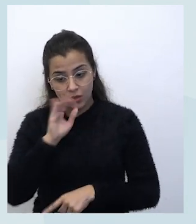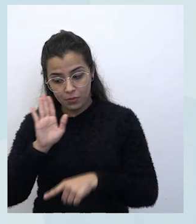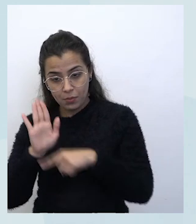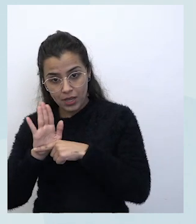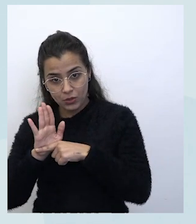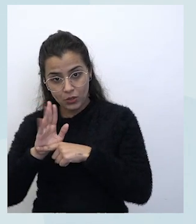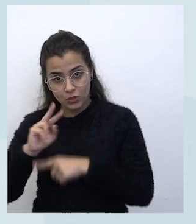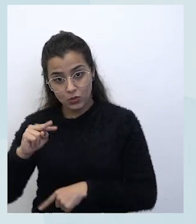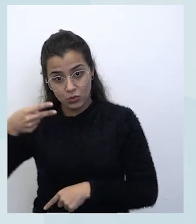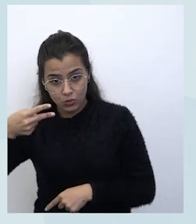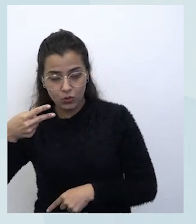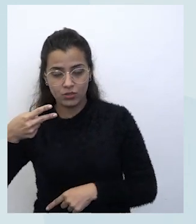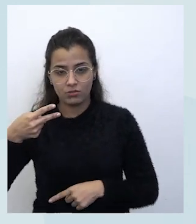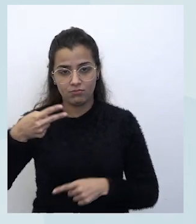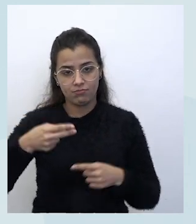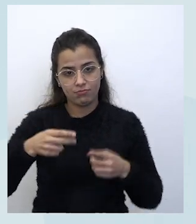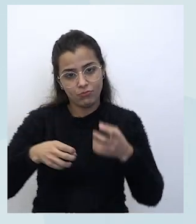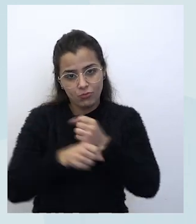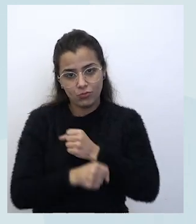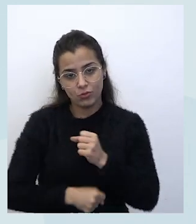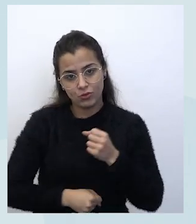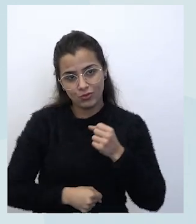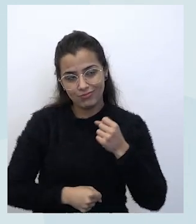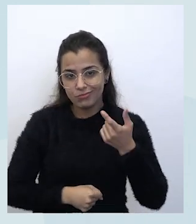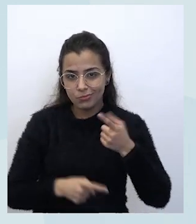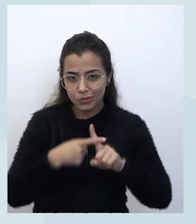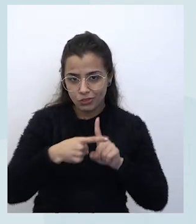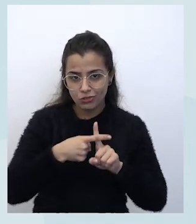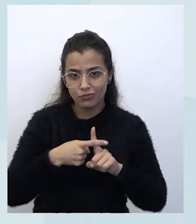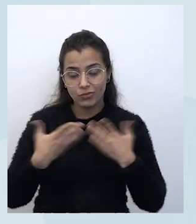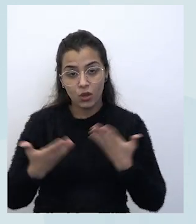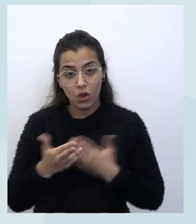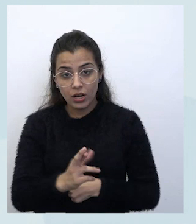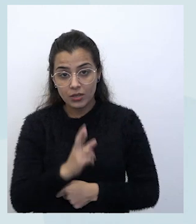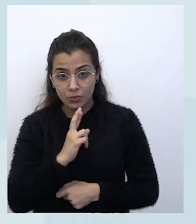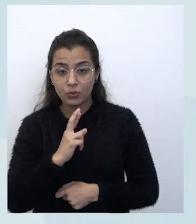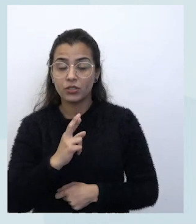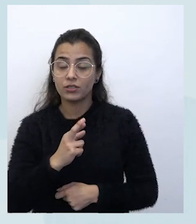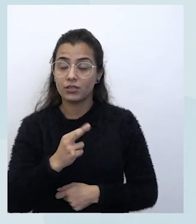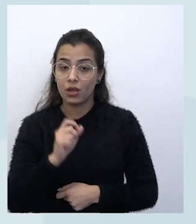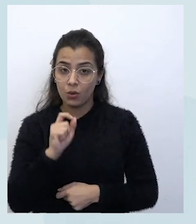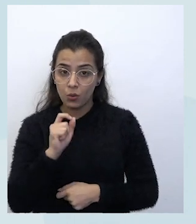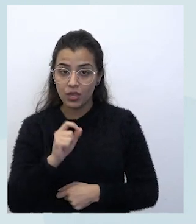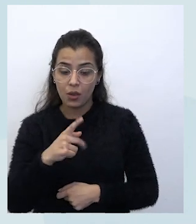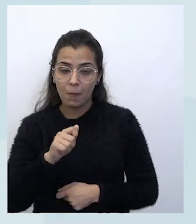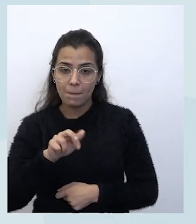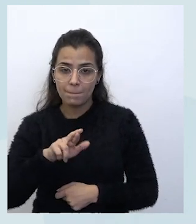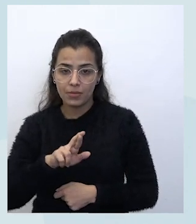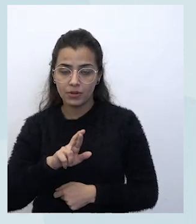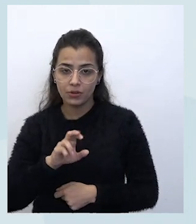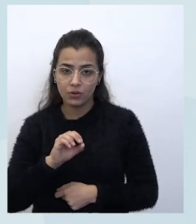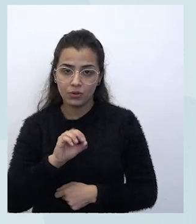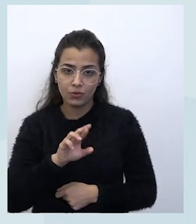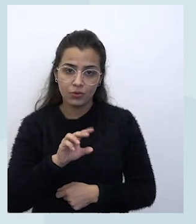ficar negativo. Mais 2 vezes o número. Então, o que eu quero que vocês respondam no chat para a professora Inês? O par ordenado, menos 1 e o valor do